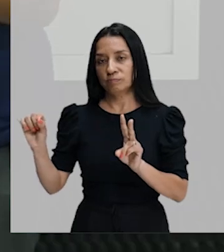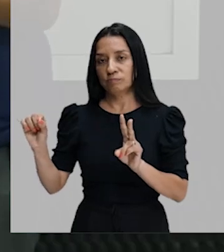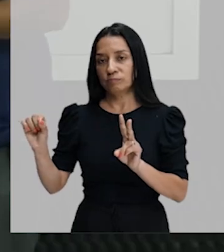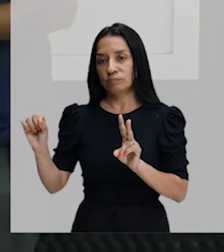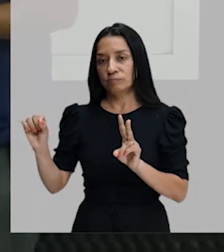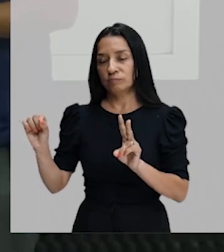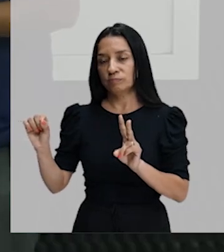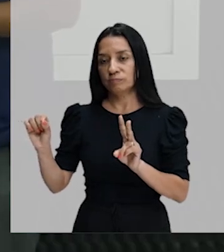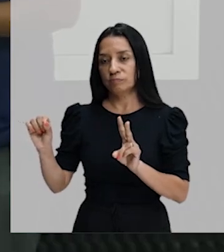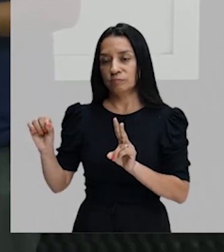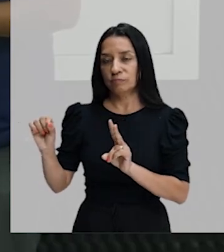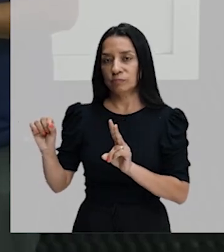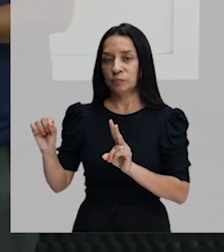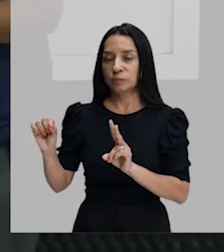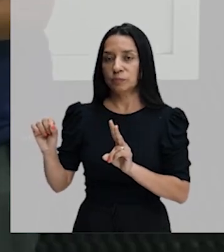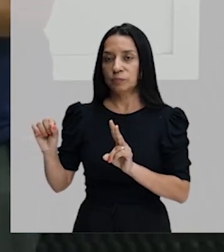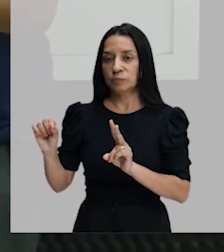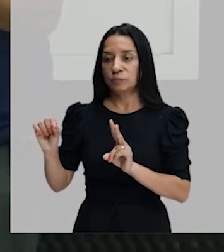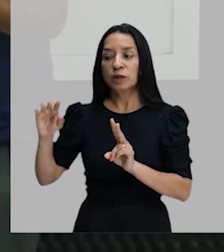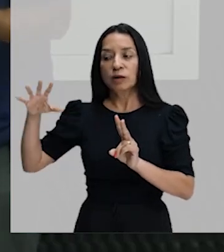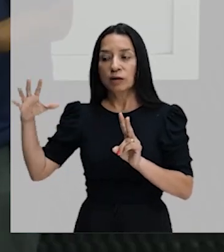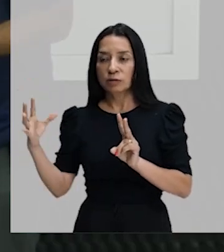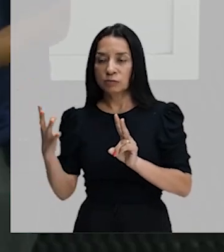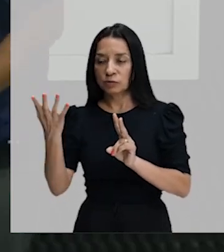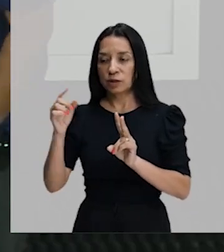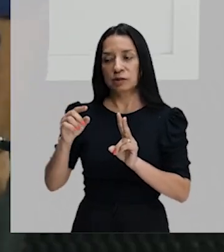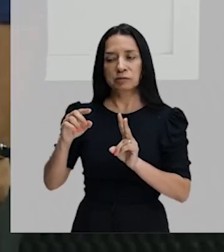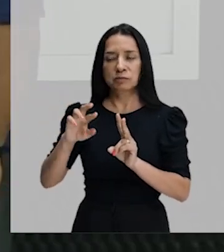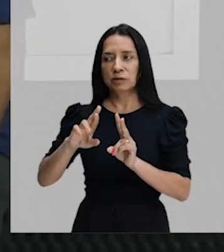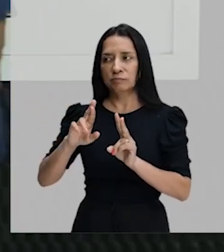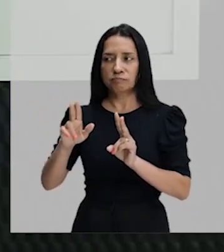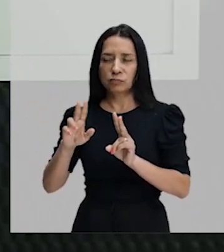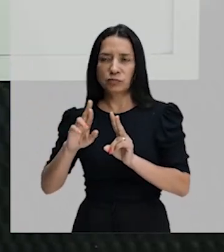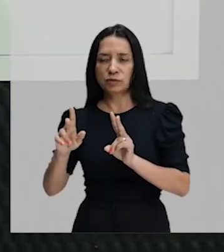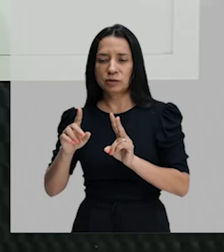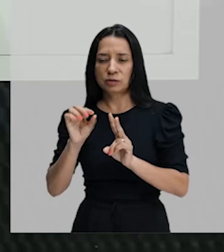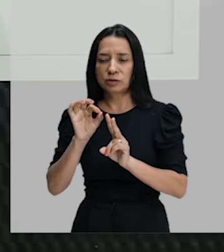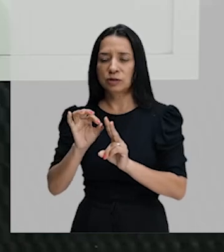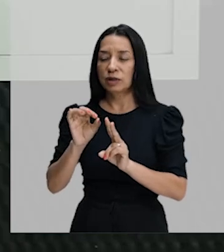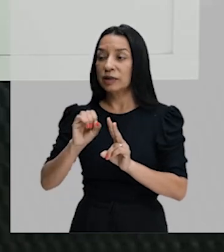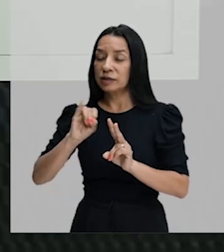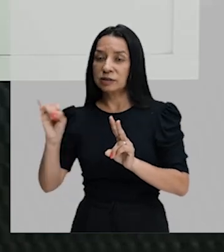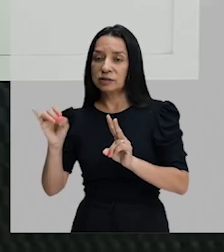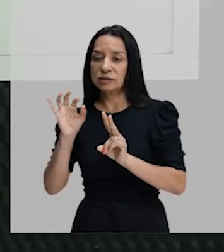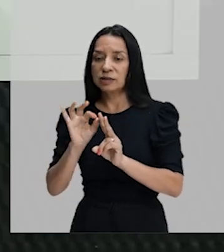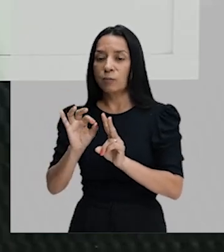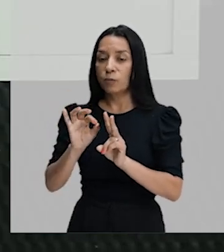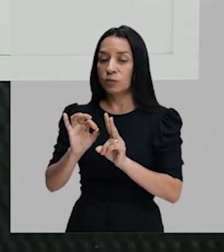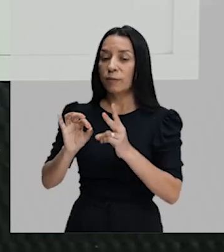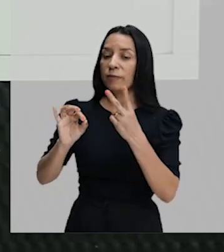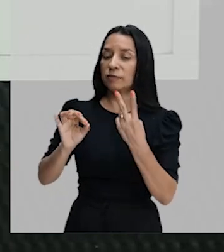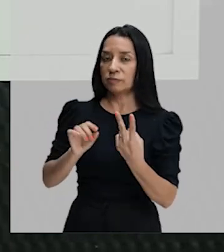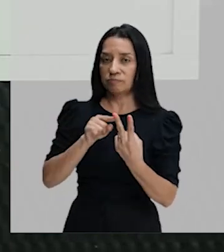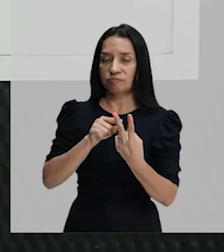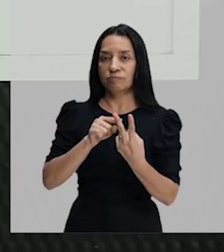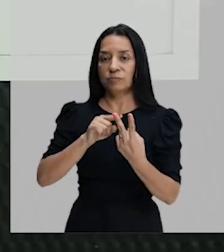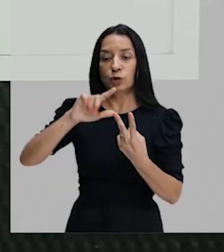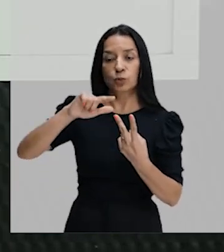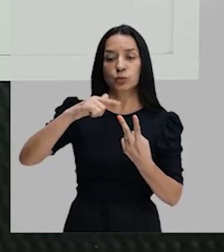certo? Se ela aponta para a direita, o fenômeno vai ser de uma forma. Se ela aponta para a esquerda, o fenômeno vai acontecer de outra